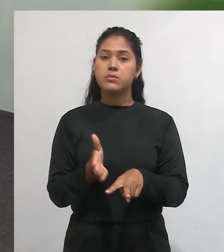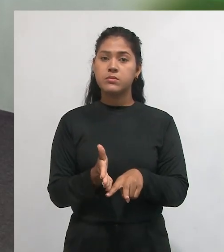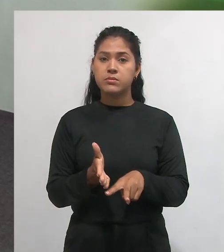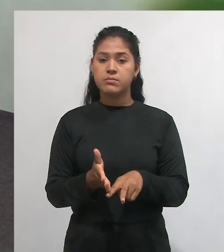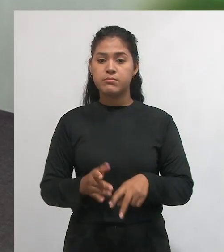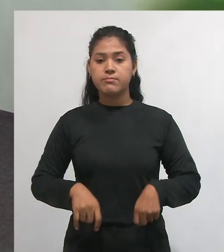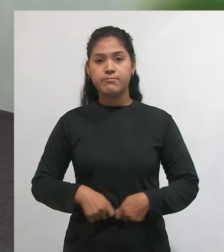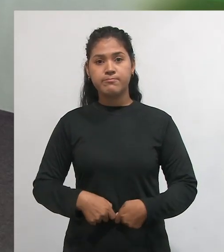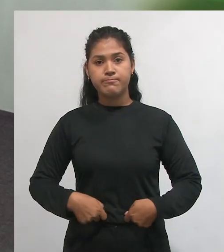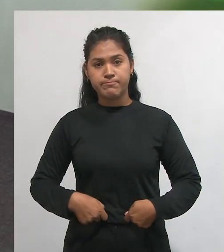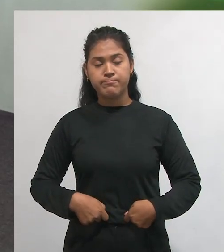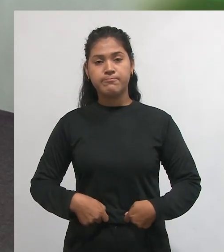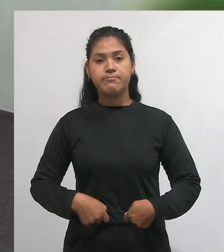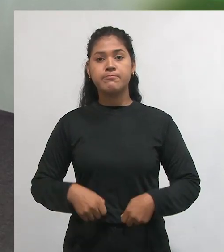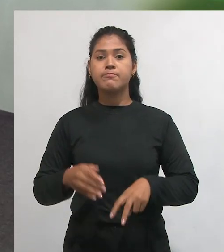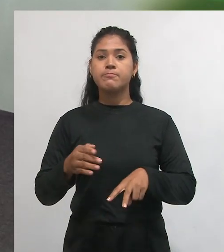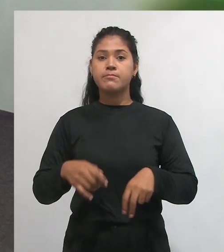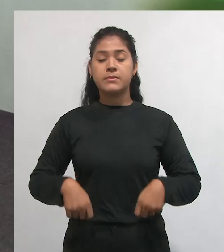cinto,